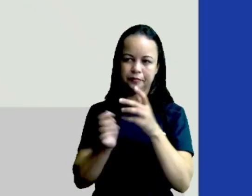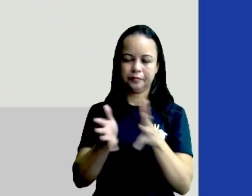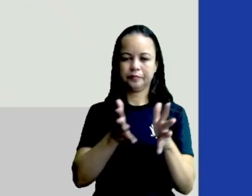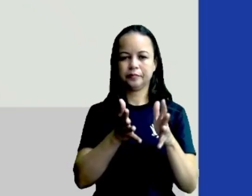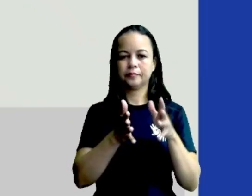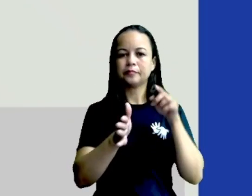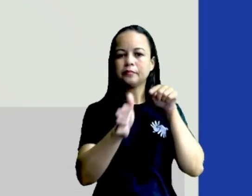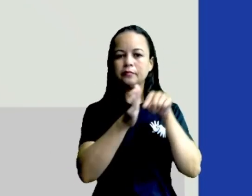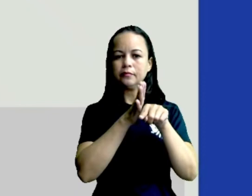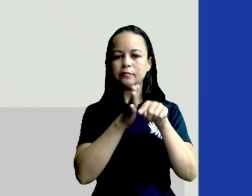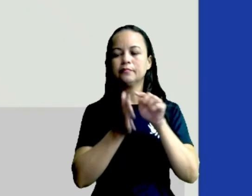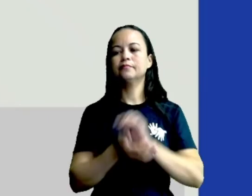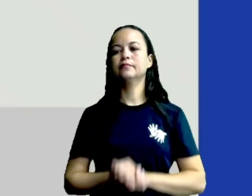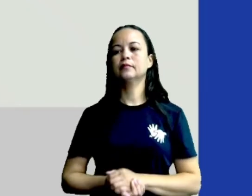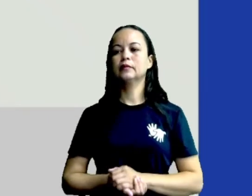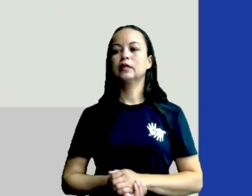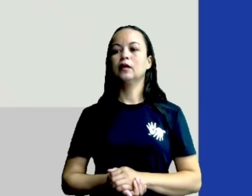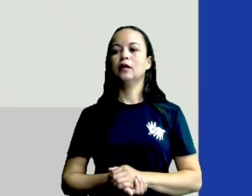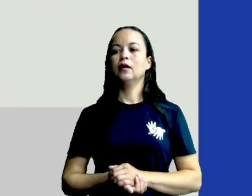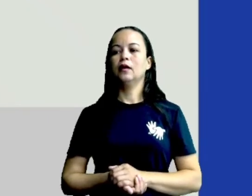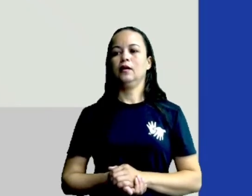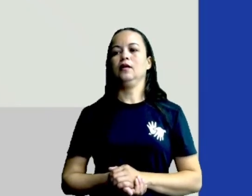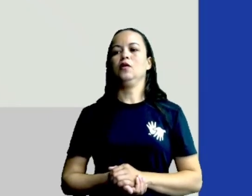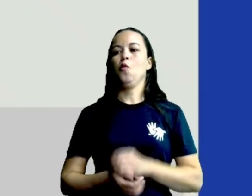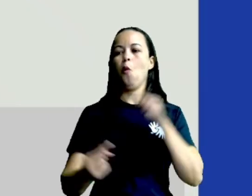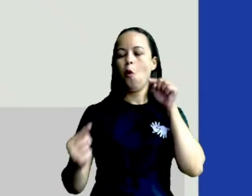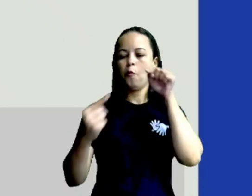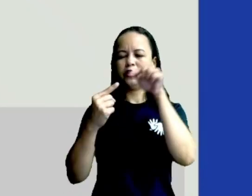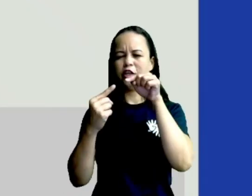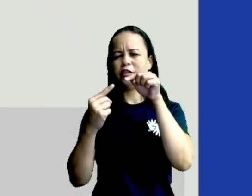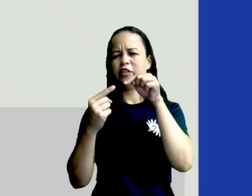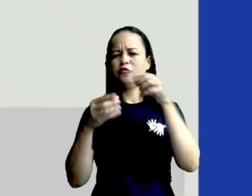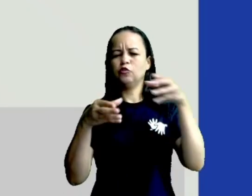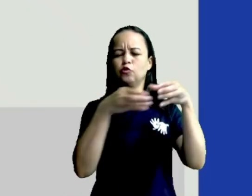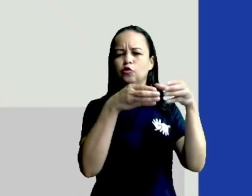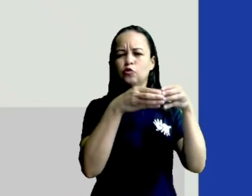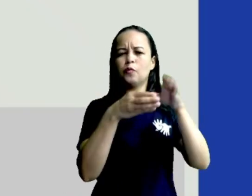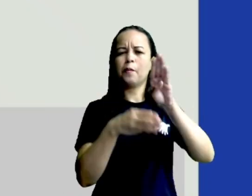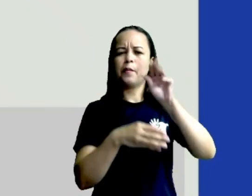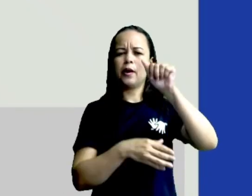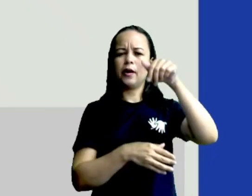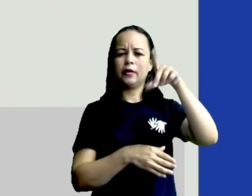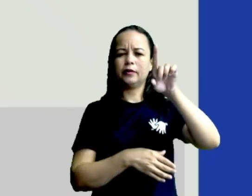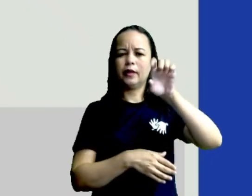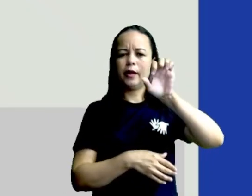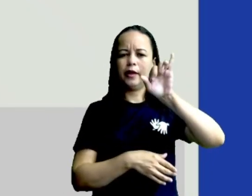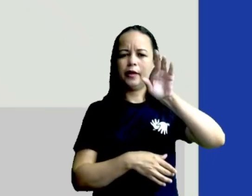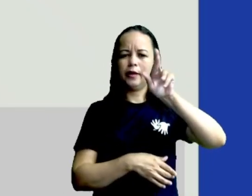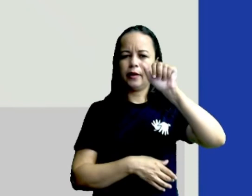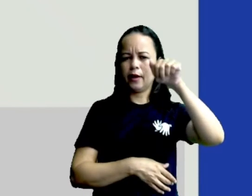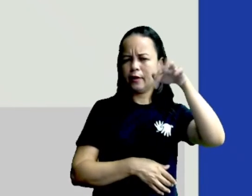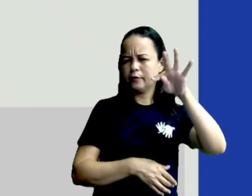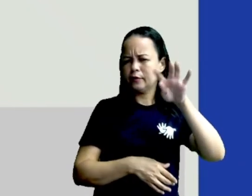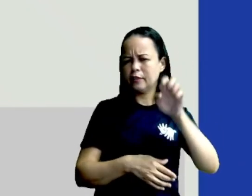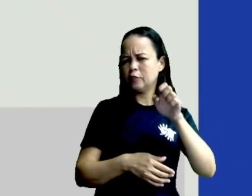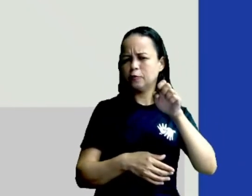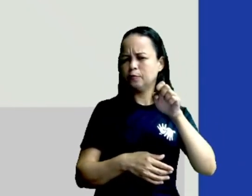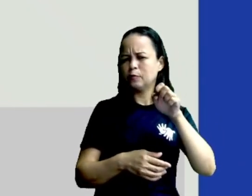seguinte: quais eram os objetivos das bandeiras? Qual era o objetivo dos bandeirantes? Qual era a intenção